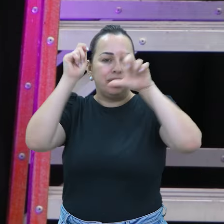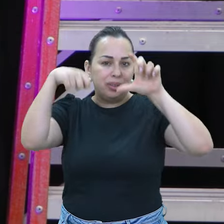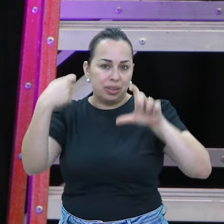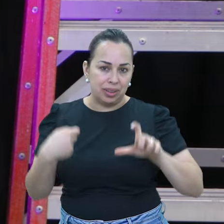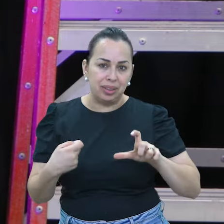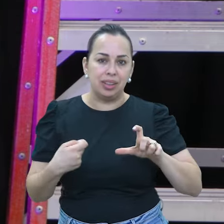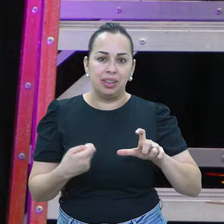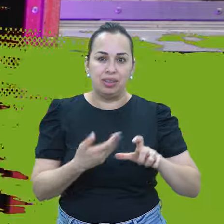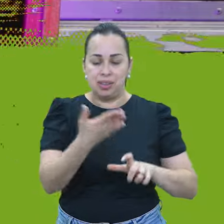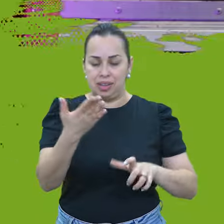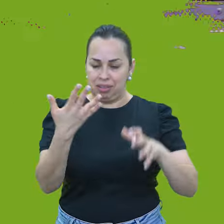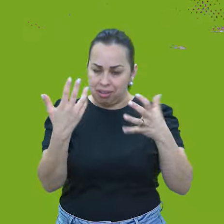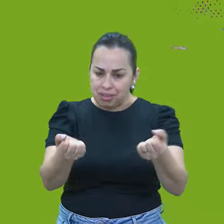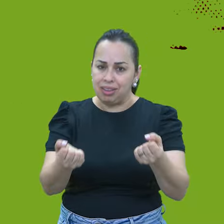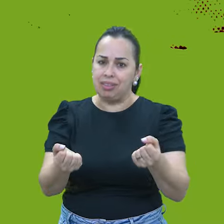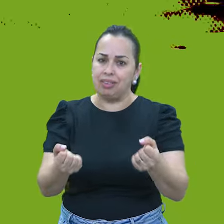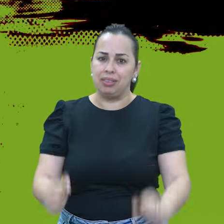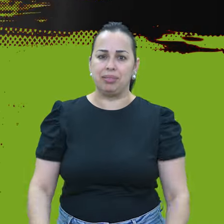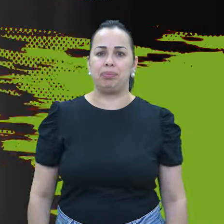Se Entrega Sem Medo.